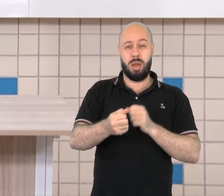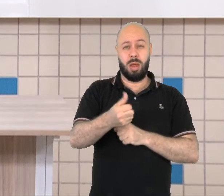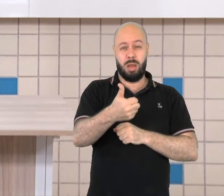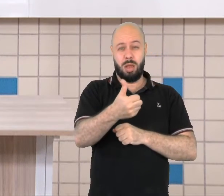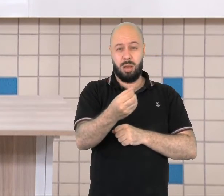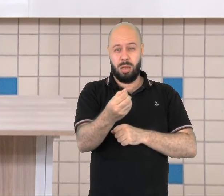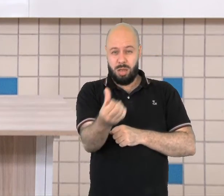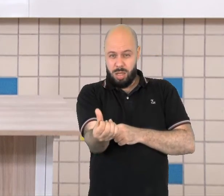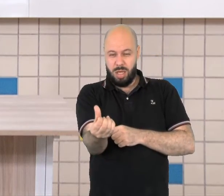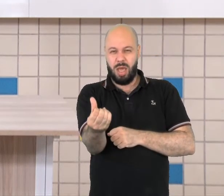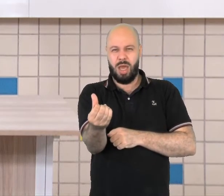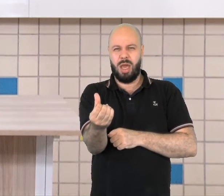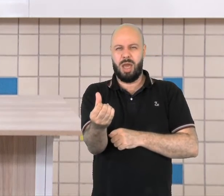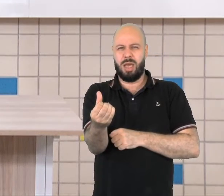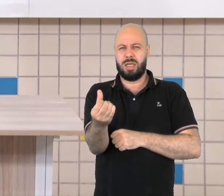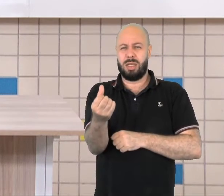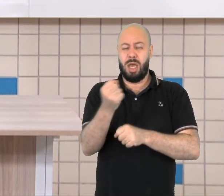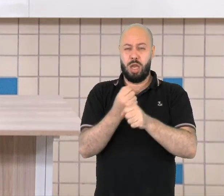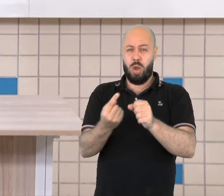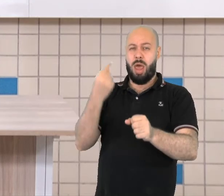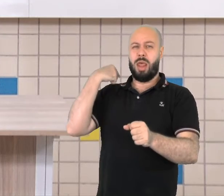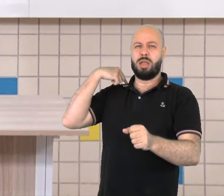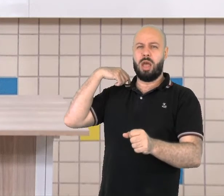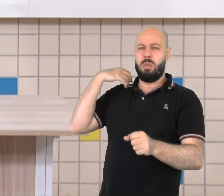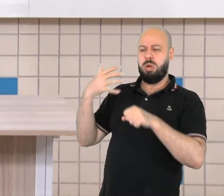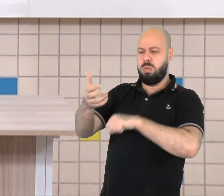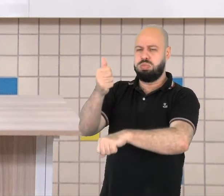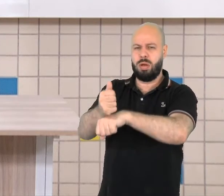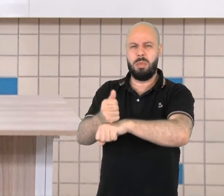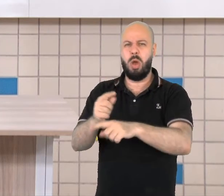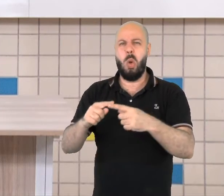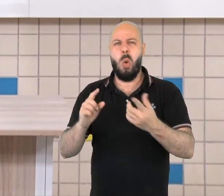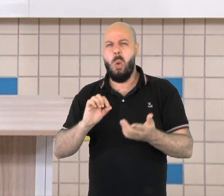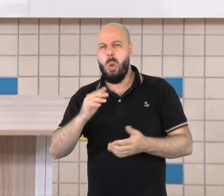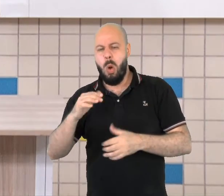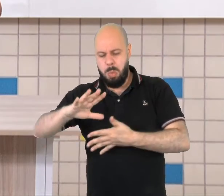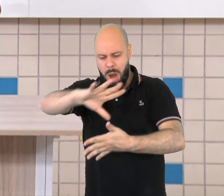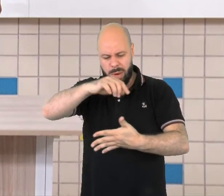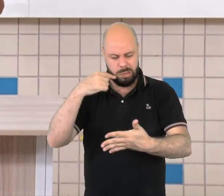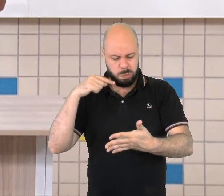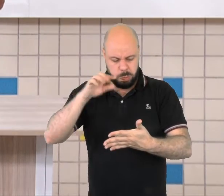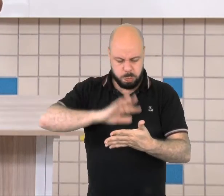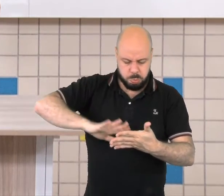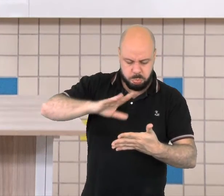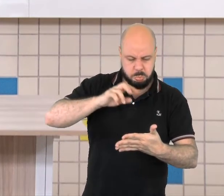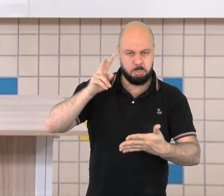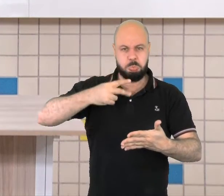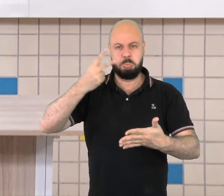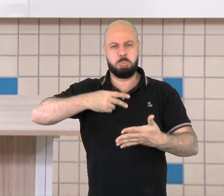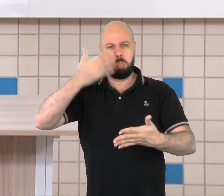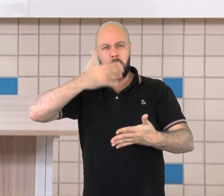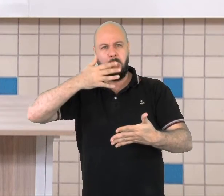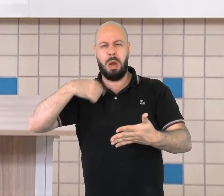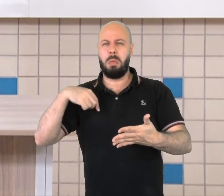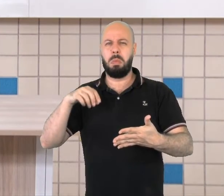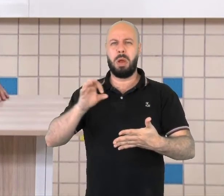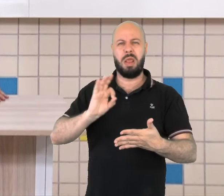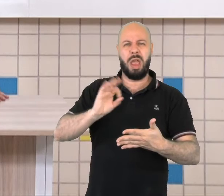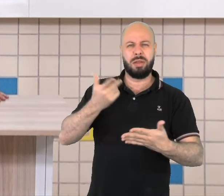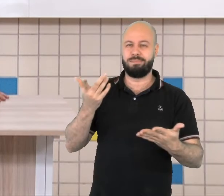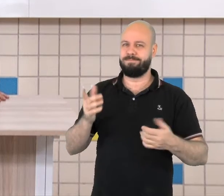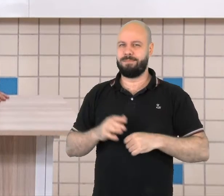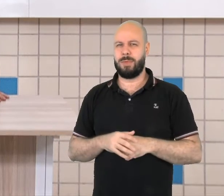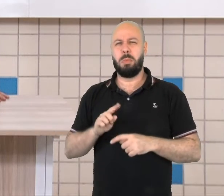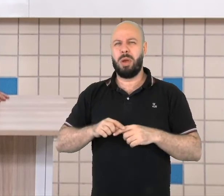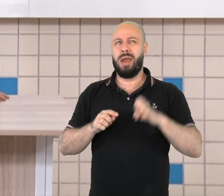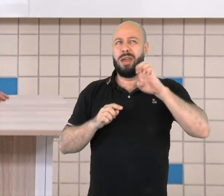daquele mapa? Ou será que realmente lá não apareceu os dados, né? É algo para a gente se pensar, né? Será que os europeus querem